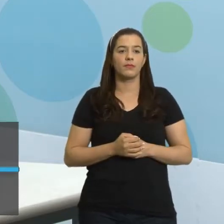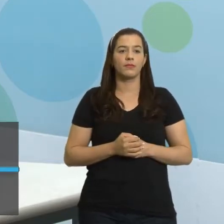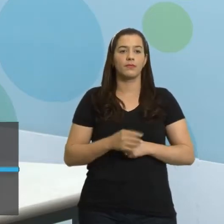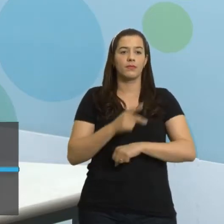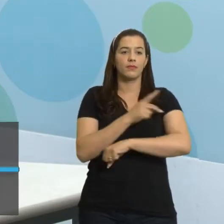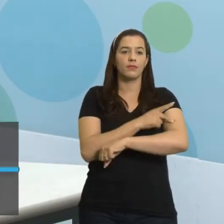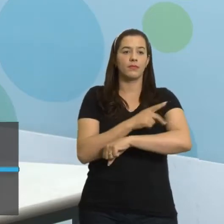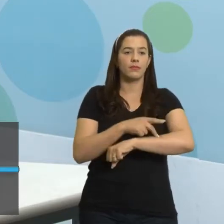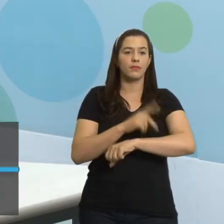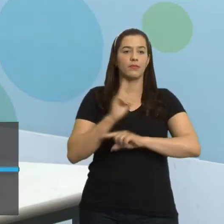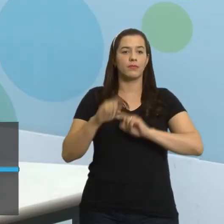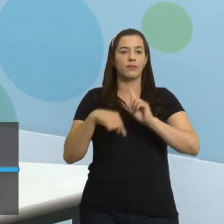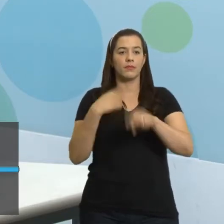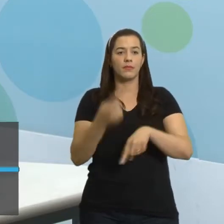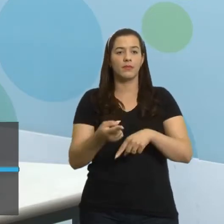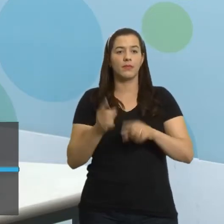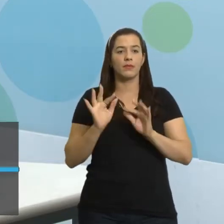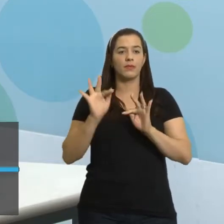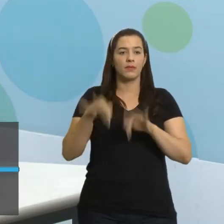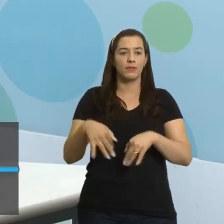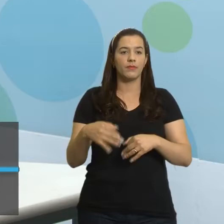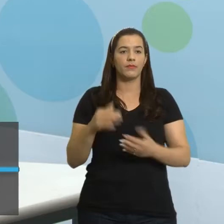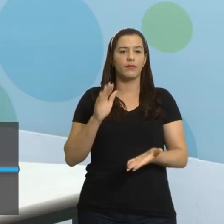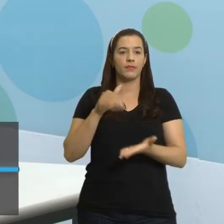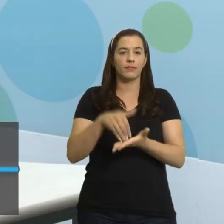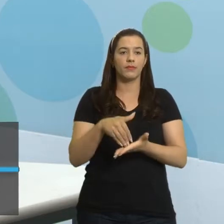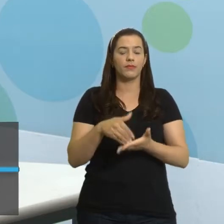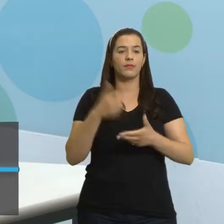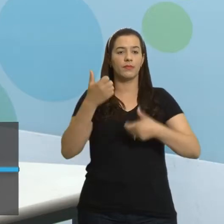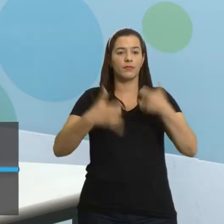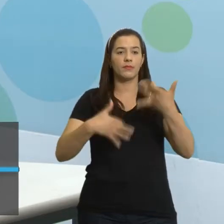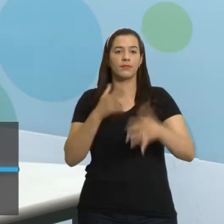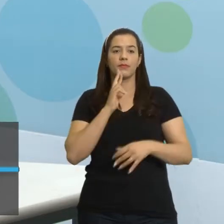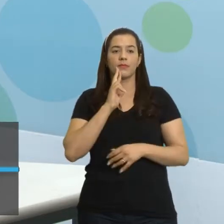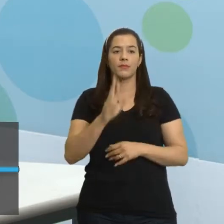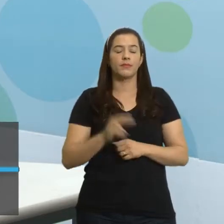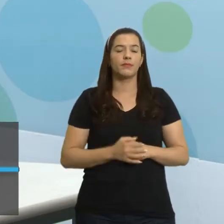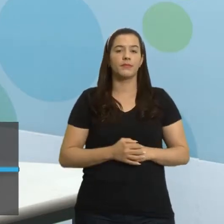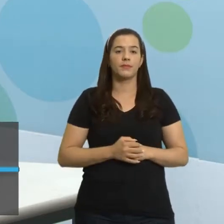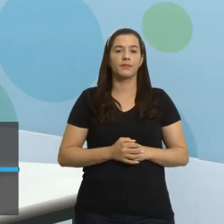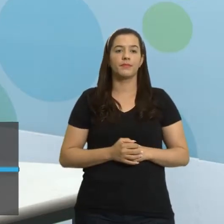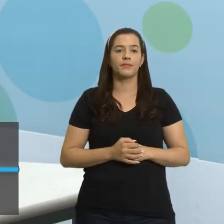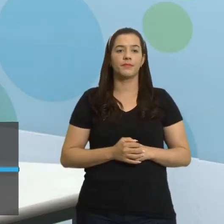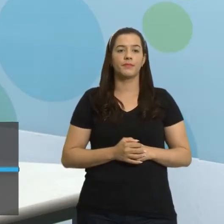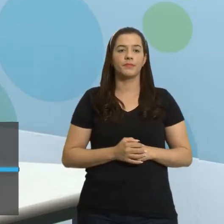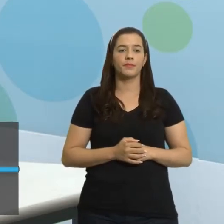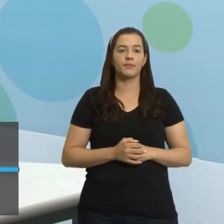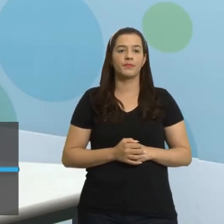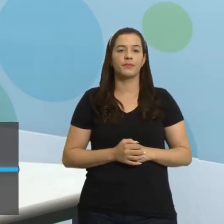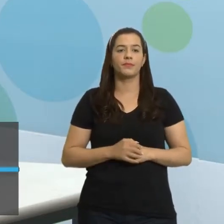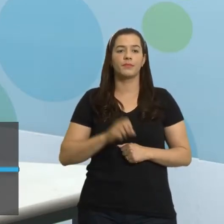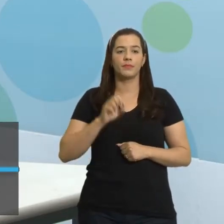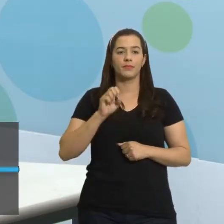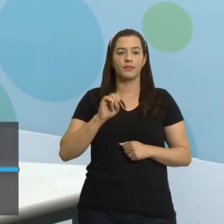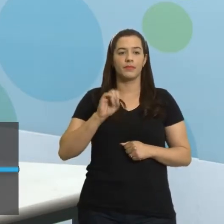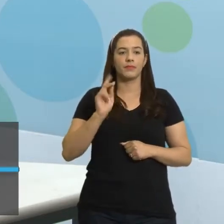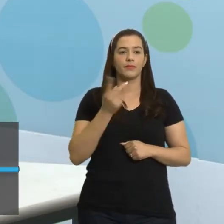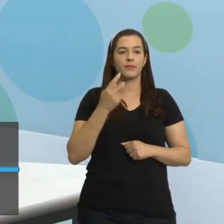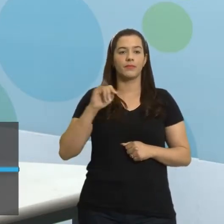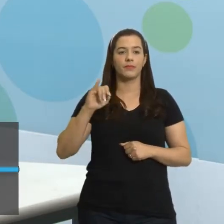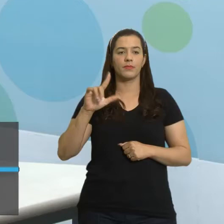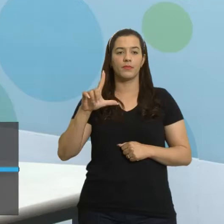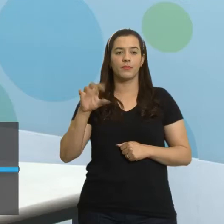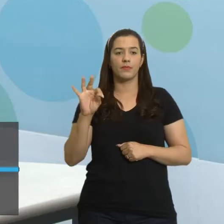pedagógico, trago para você antes do fim dessa TPC alguma resposta, ok? Professor Wilton, pesquisa de